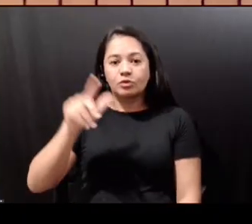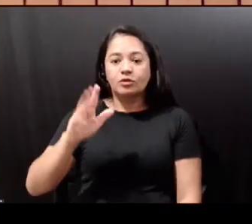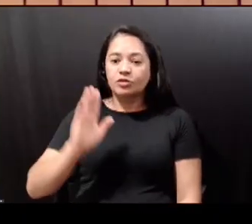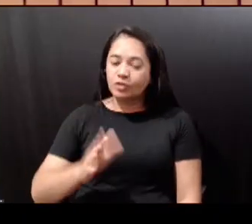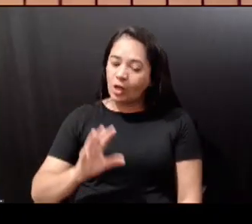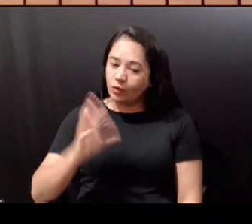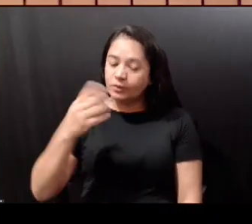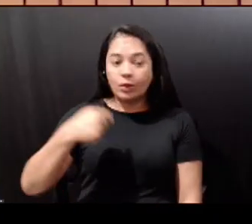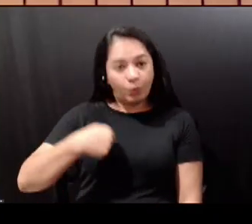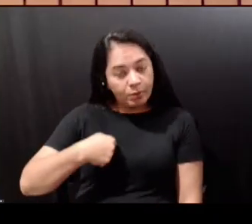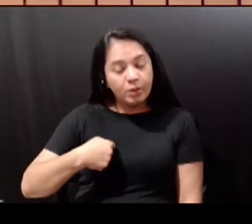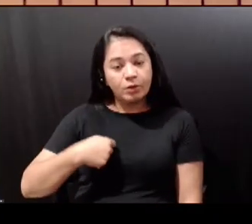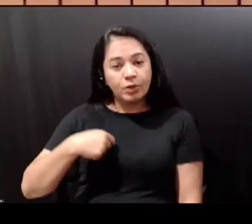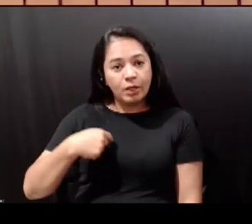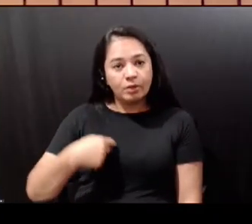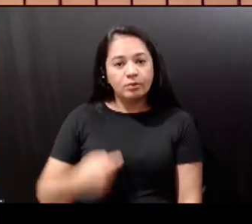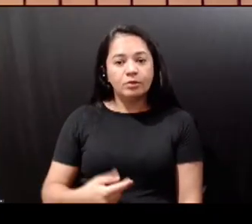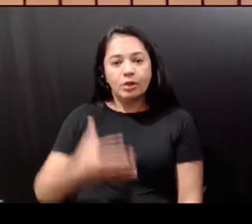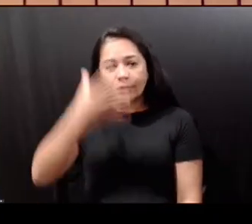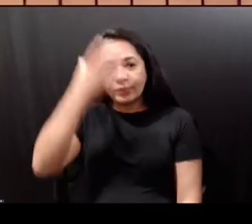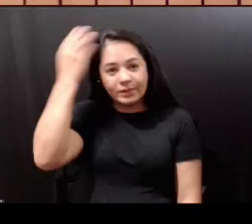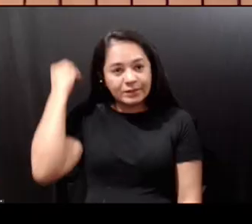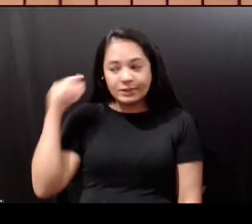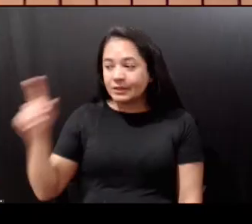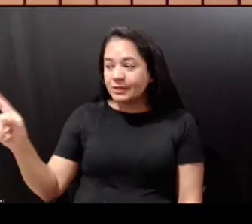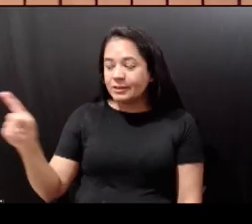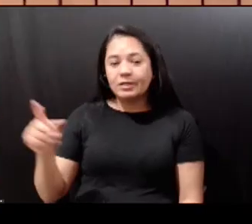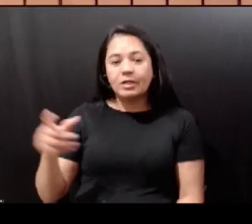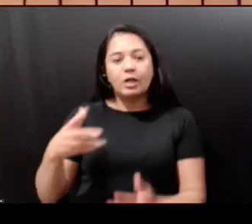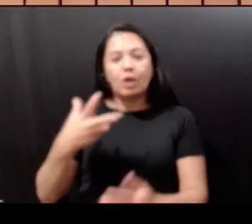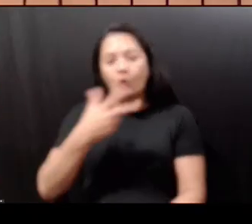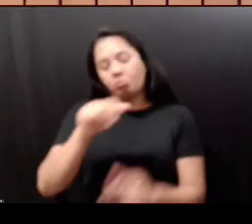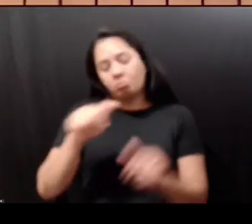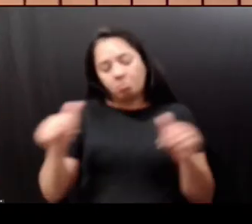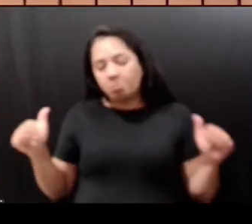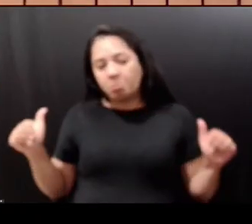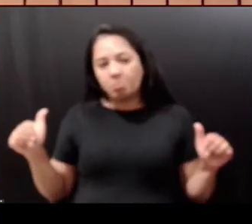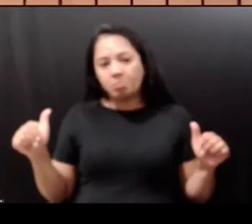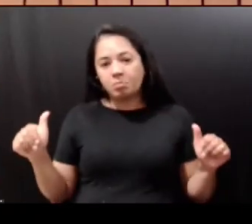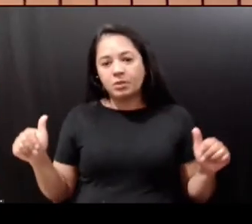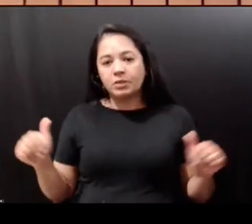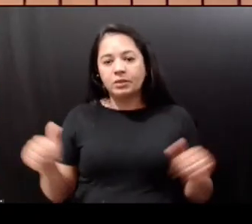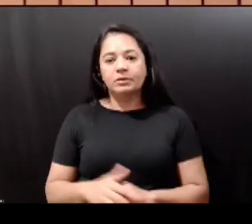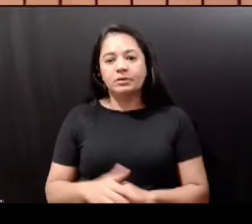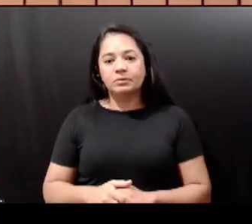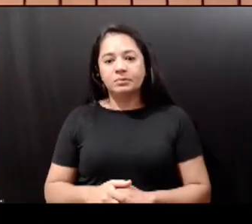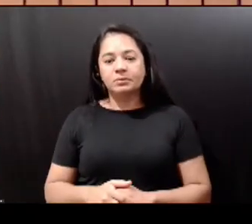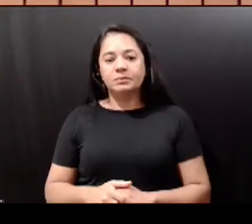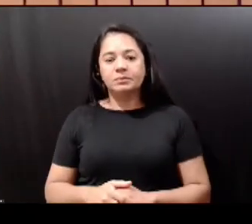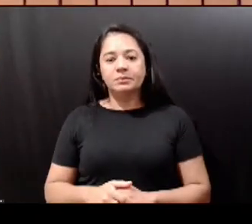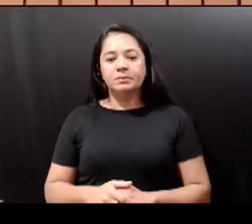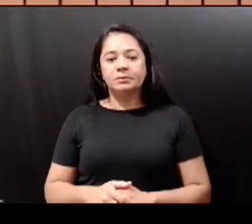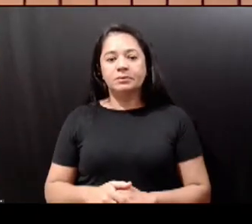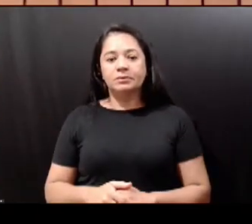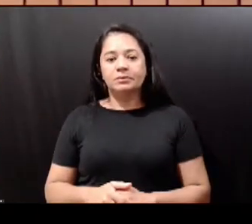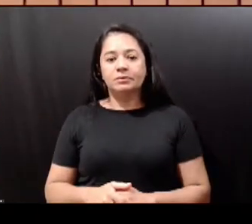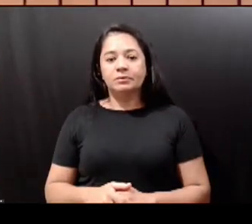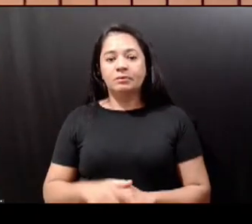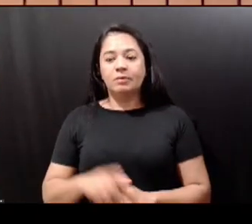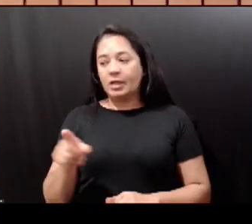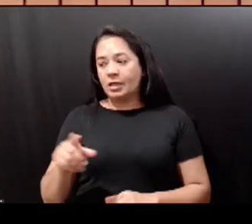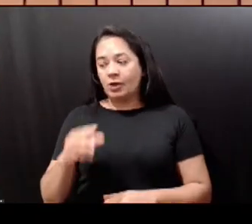de pagar e eles foram lá e cortaram, tá tudo certo, é uma prestação de serviço. Eu acrescentaria também nessa lei, se mostrar